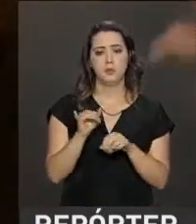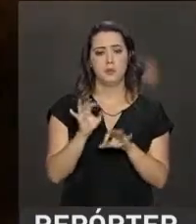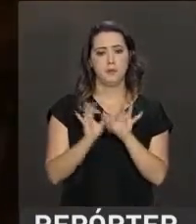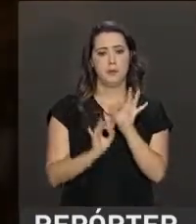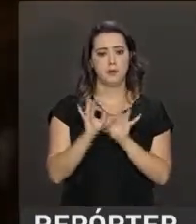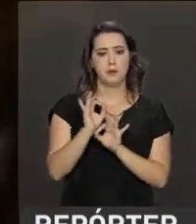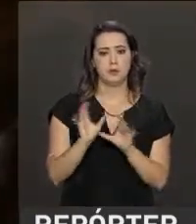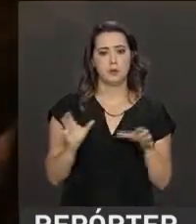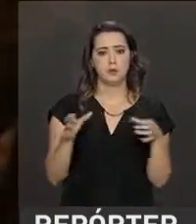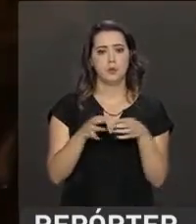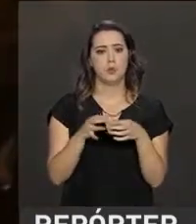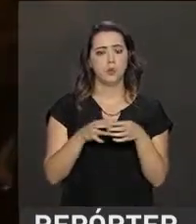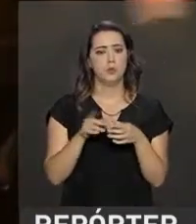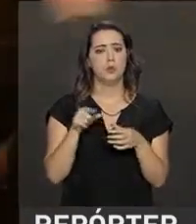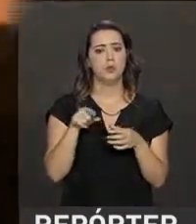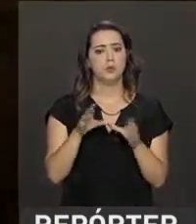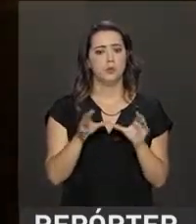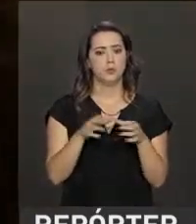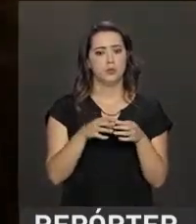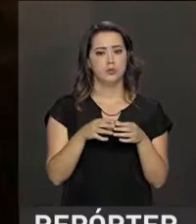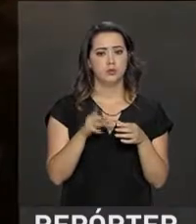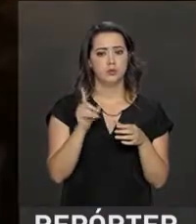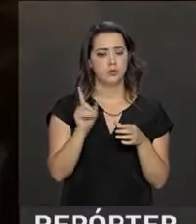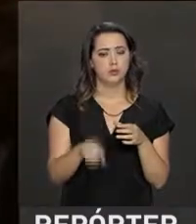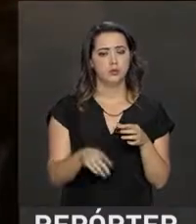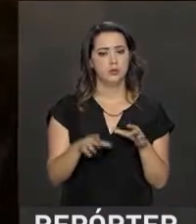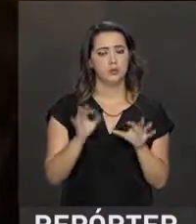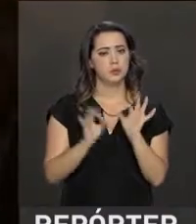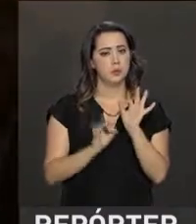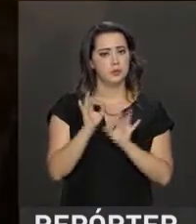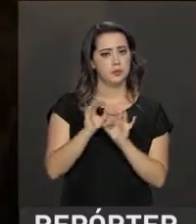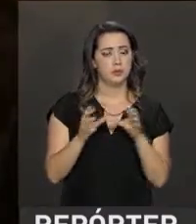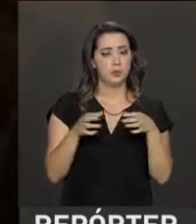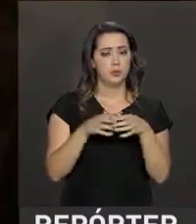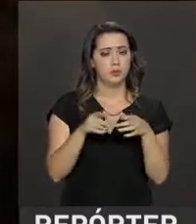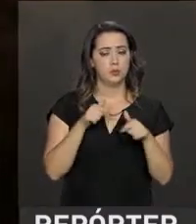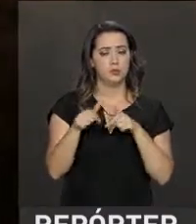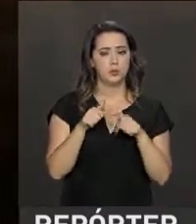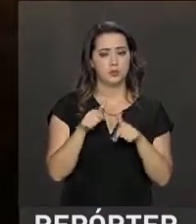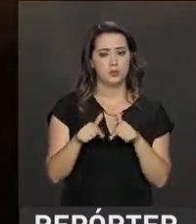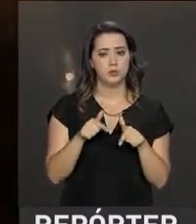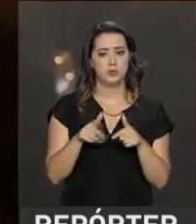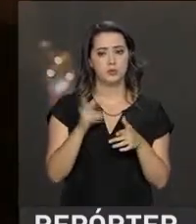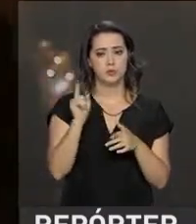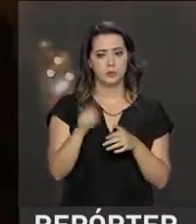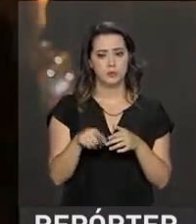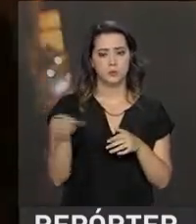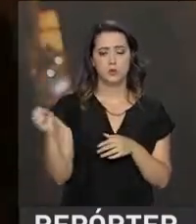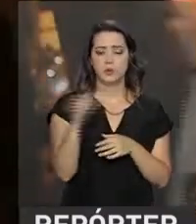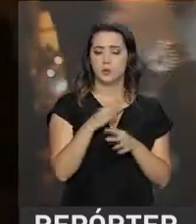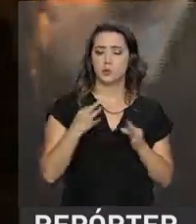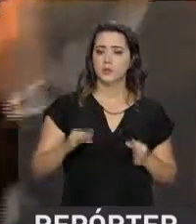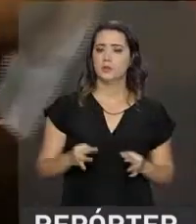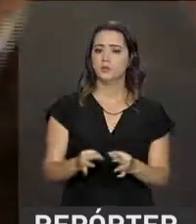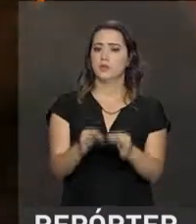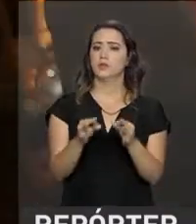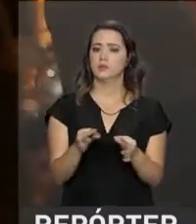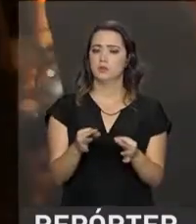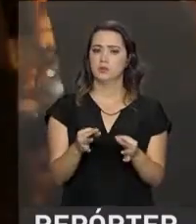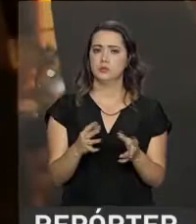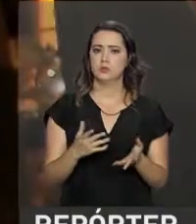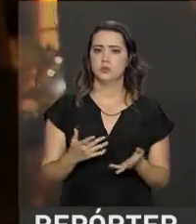a sua equipe, né, os recursos humanos para esse mundo, então,